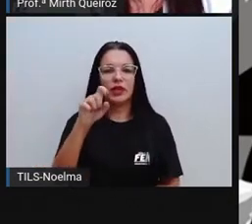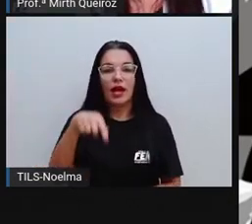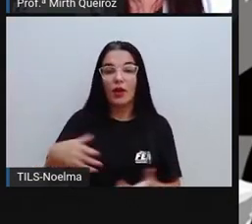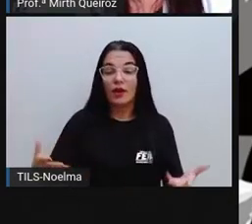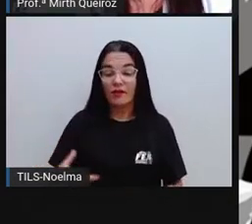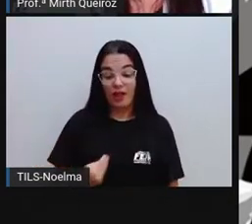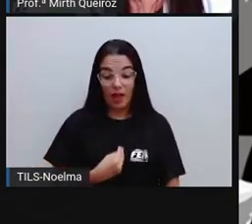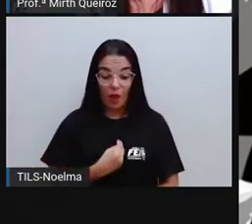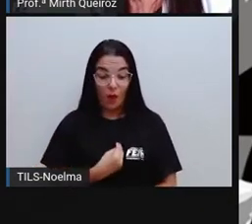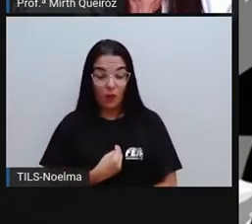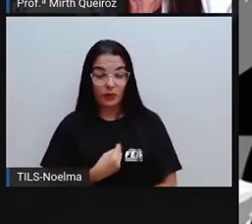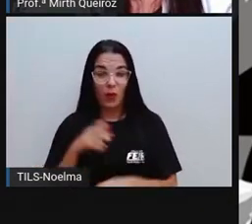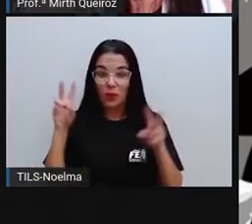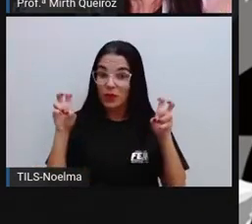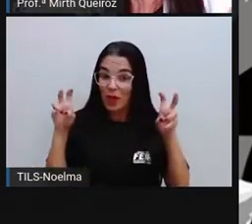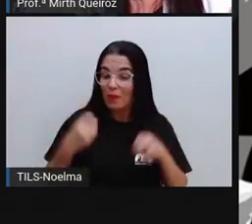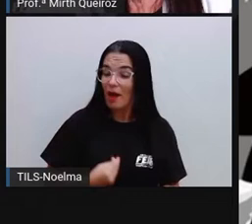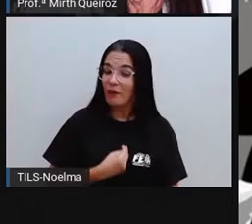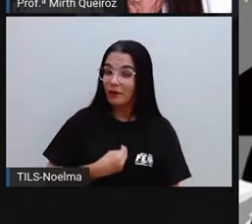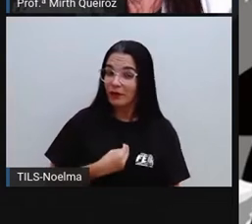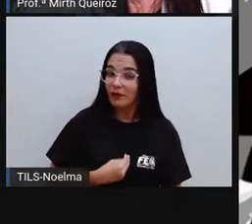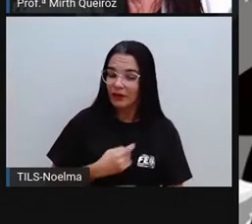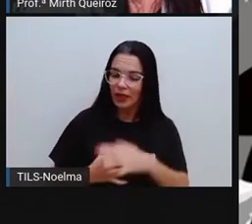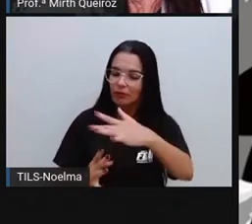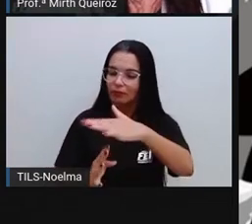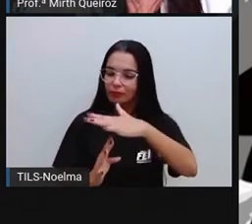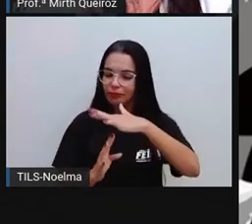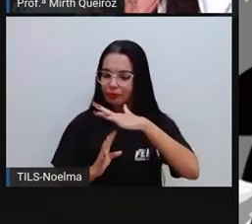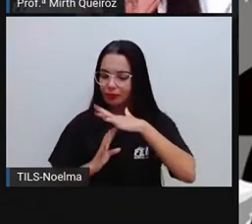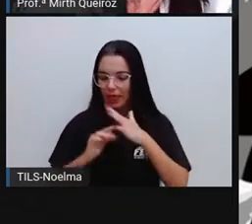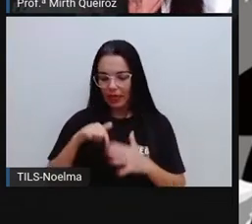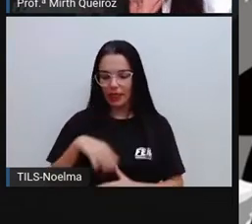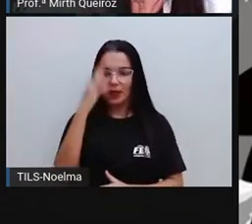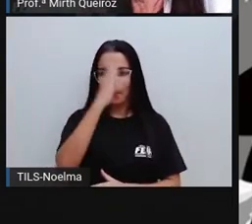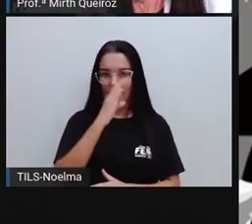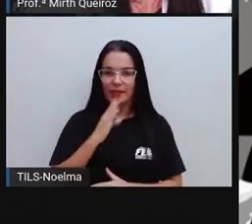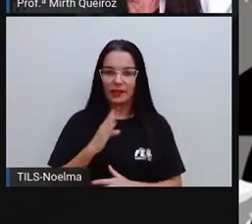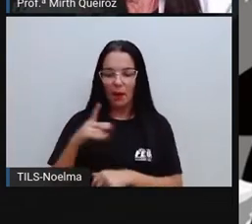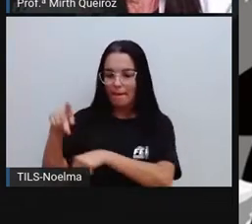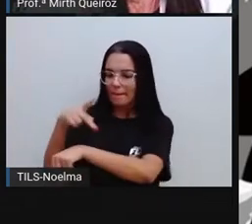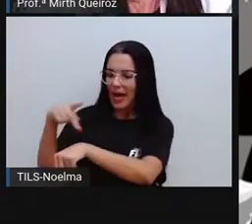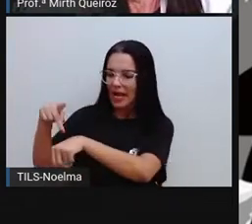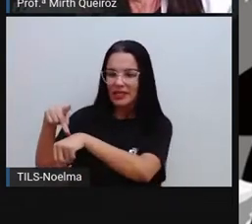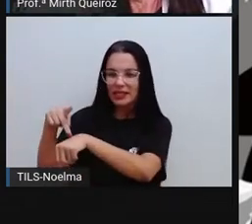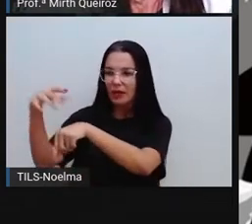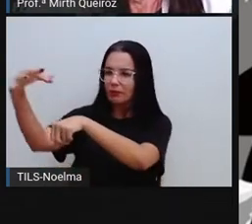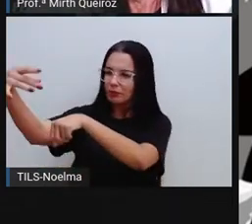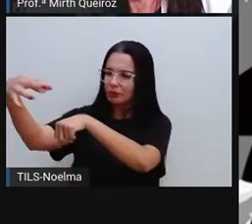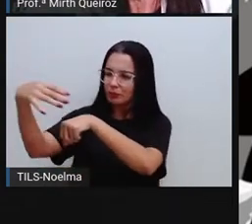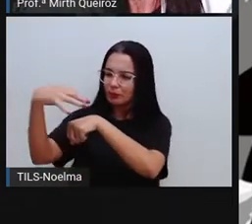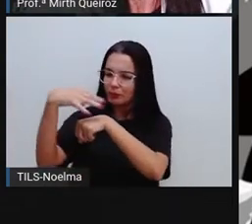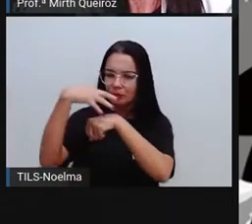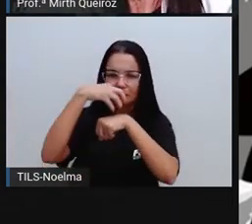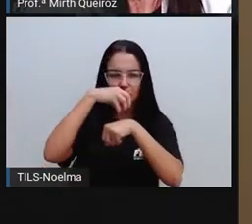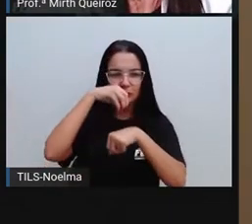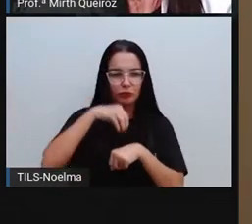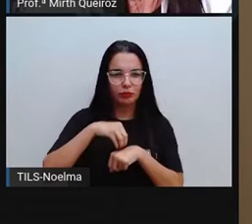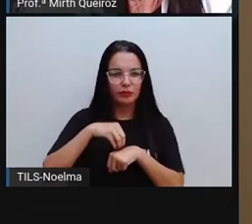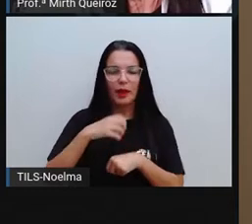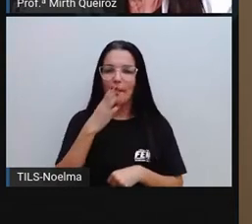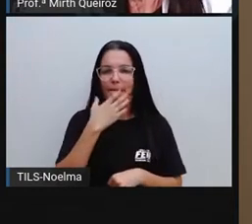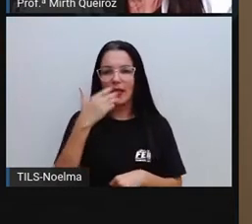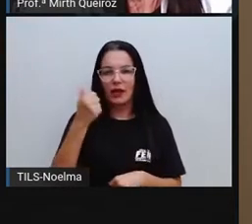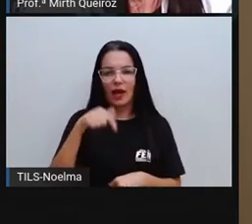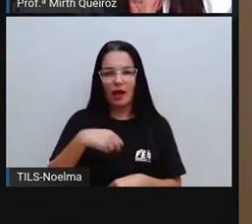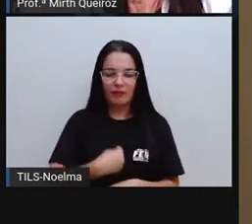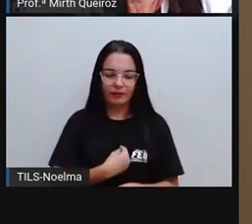no Brasil, dessas pessoas que vieram de outros países para viver aqui e tentar melhorar a vida no nosso